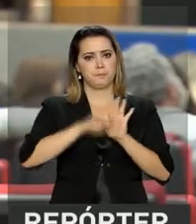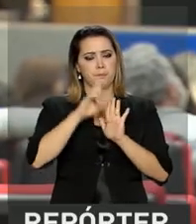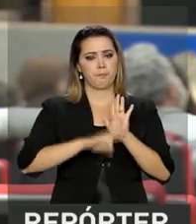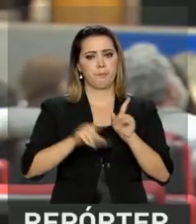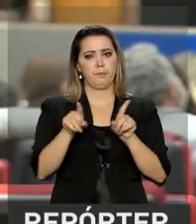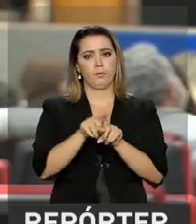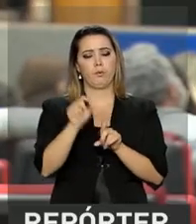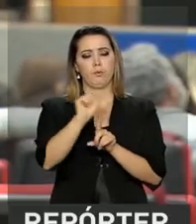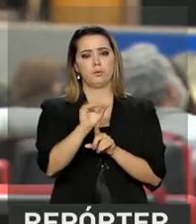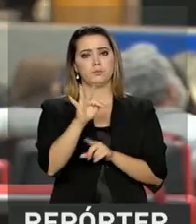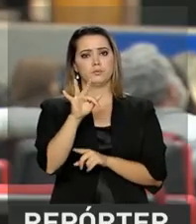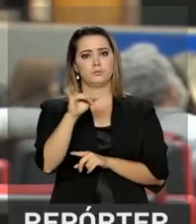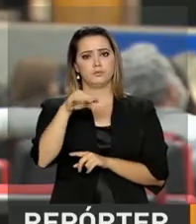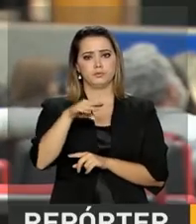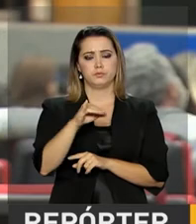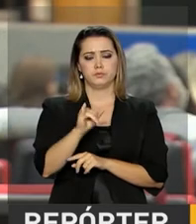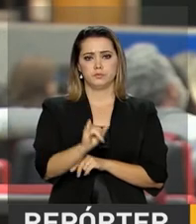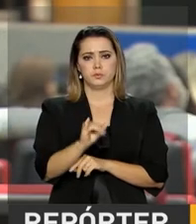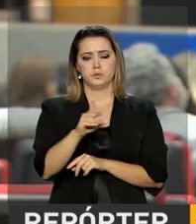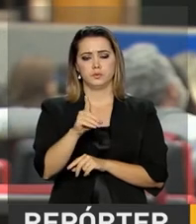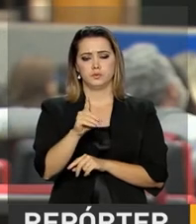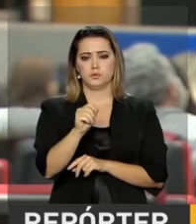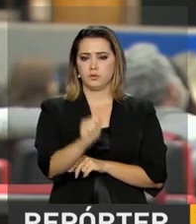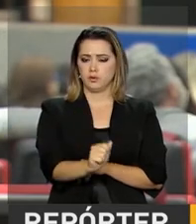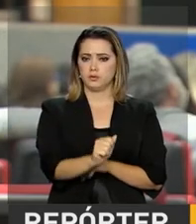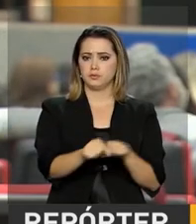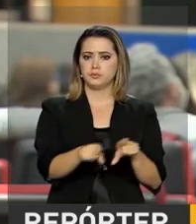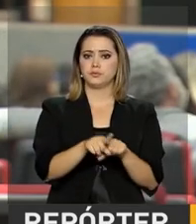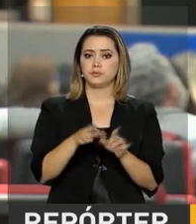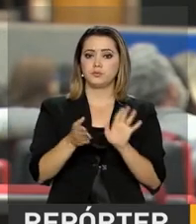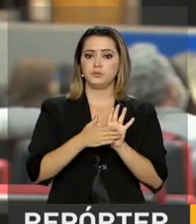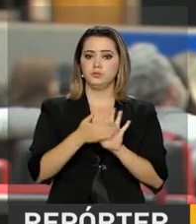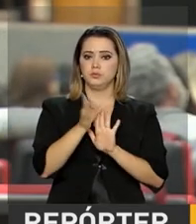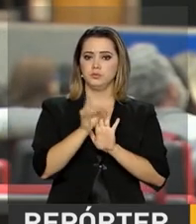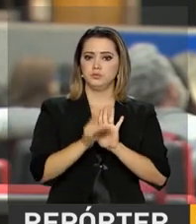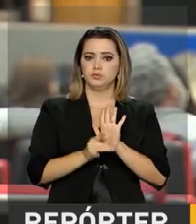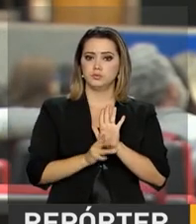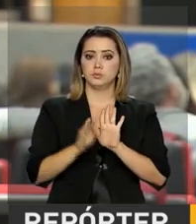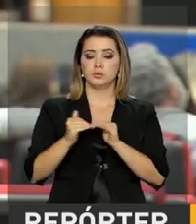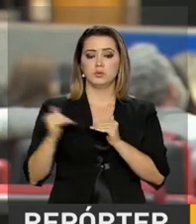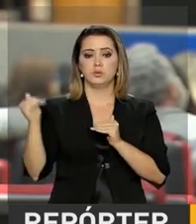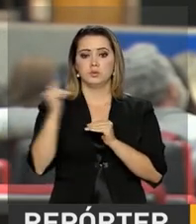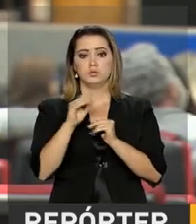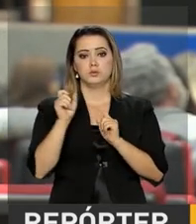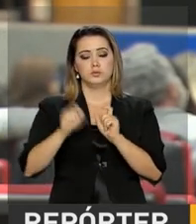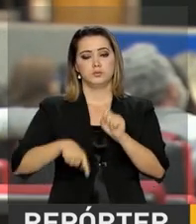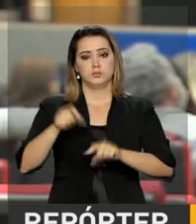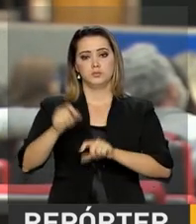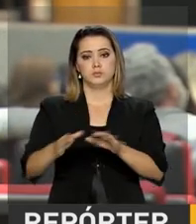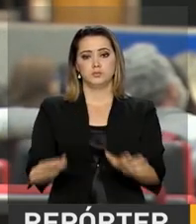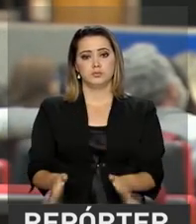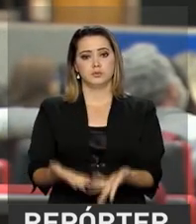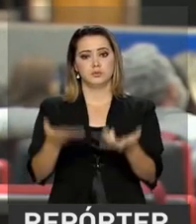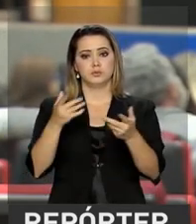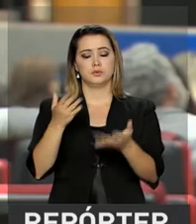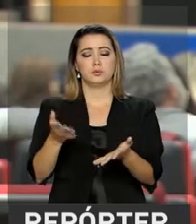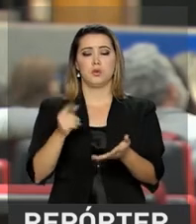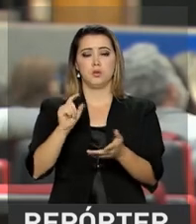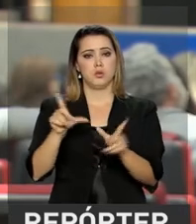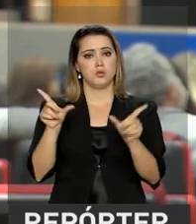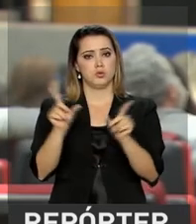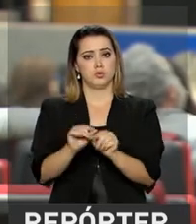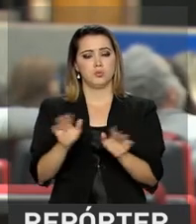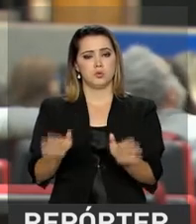fundo internacional de desenvolvimento agrário revela que o brasil apresentou um aumento da produtividade agrícola e uma redução da pobreza